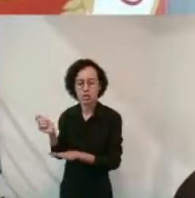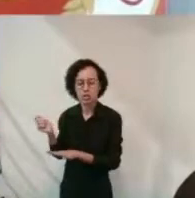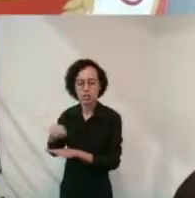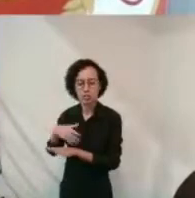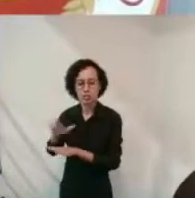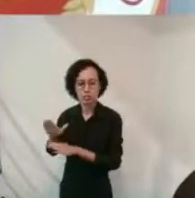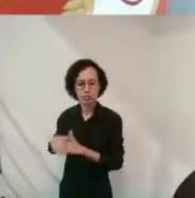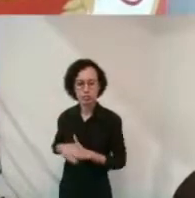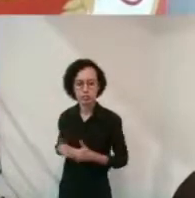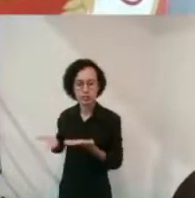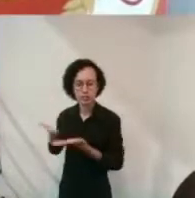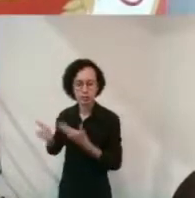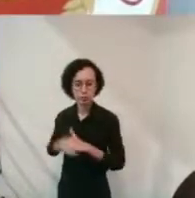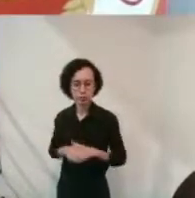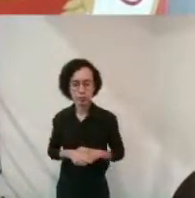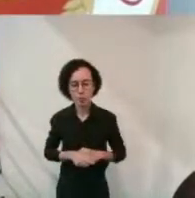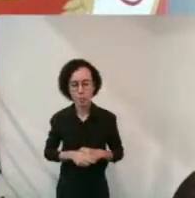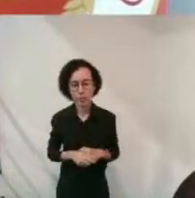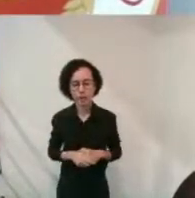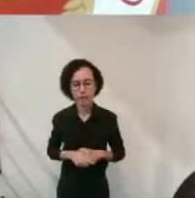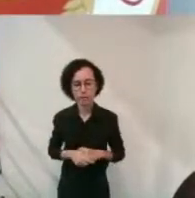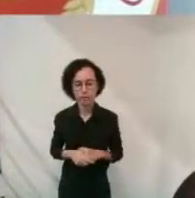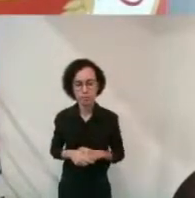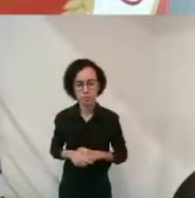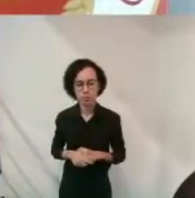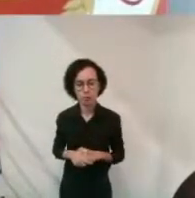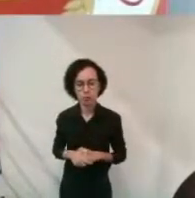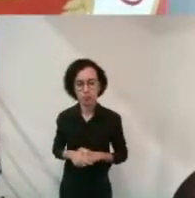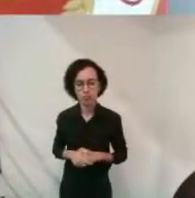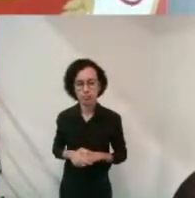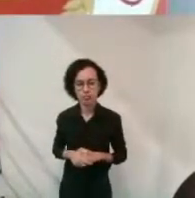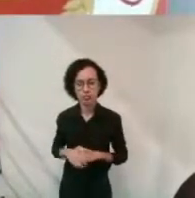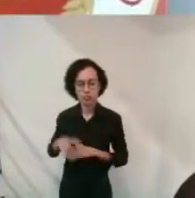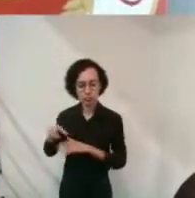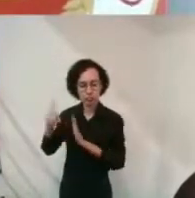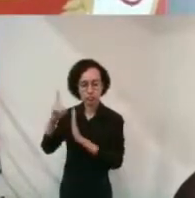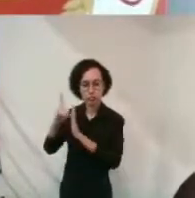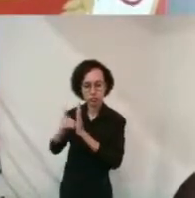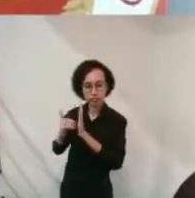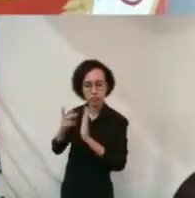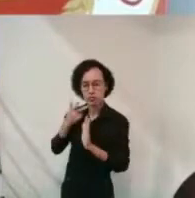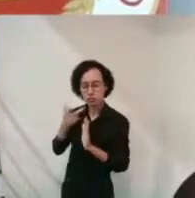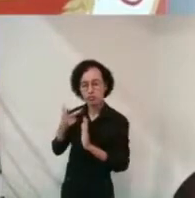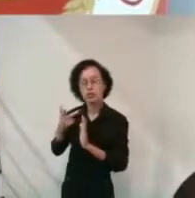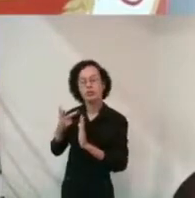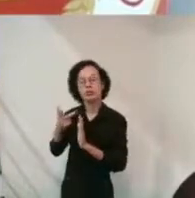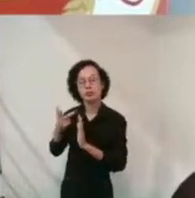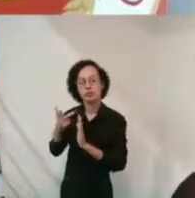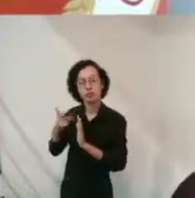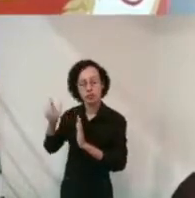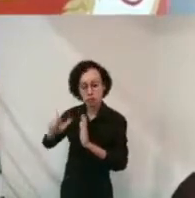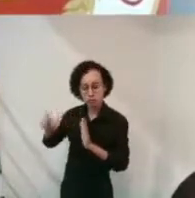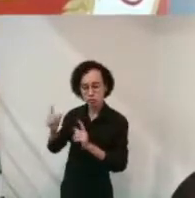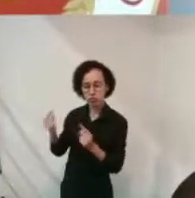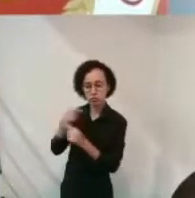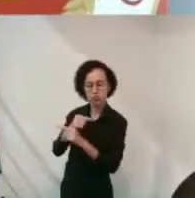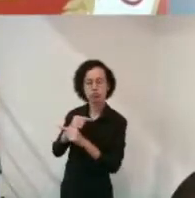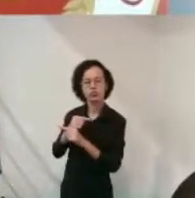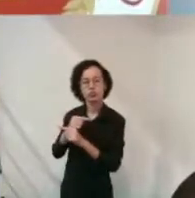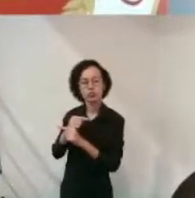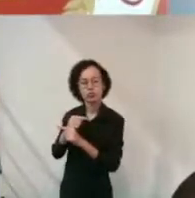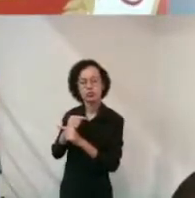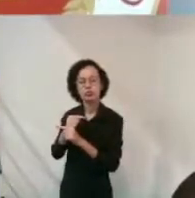esses trabalhadores. E esse decreto ele fala na logística reversa, como eu